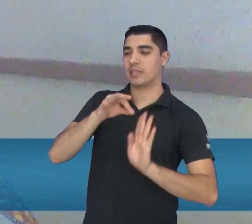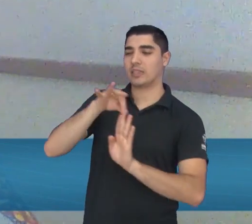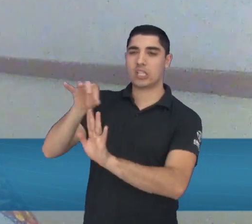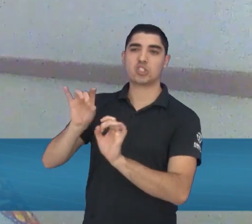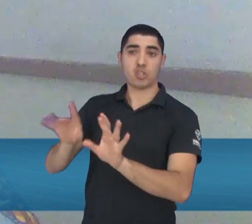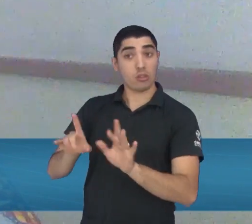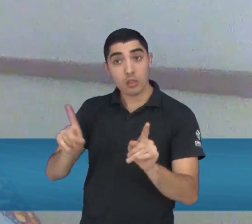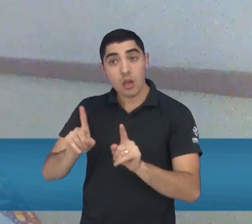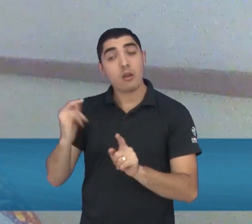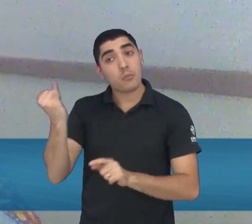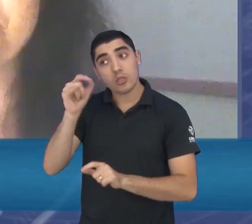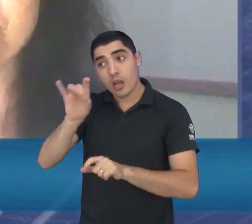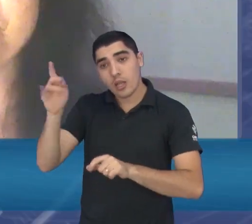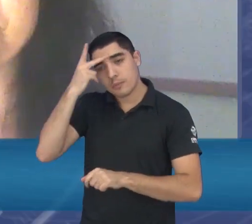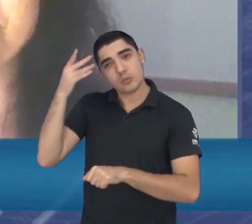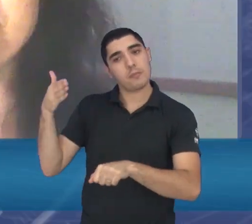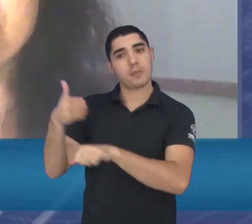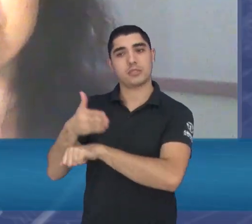condomínio.